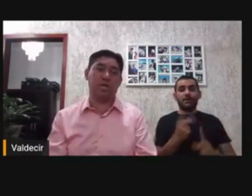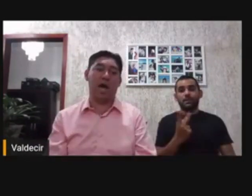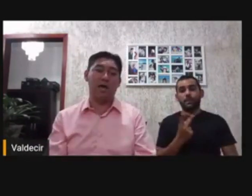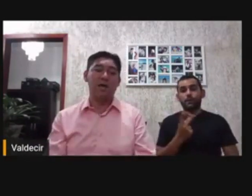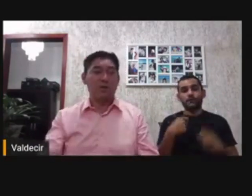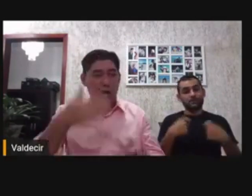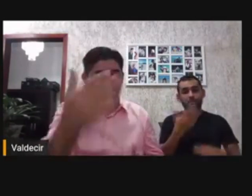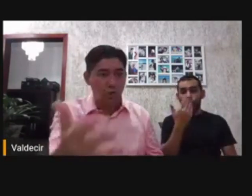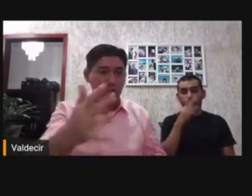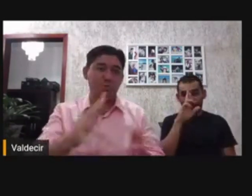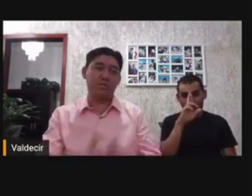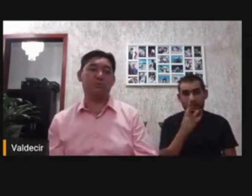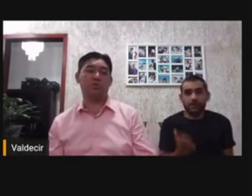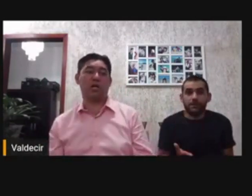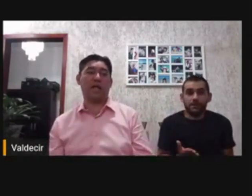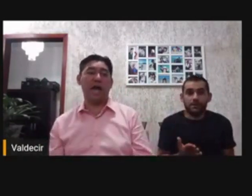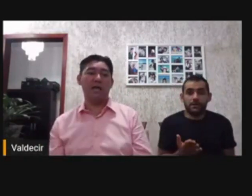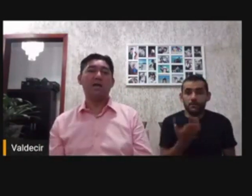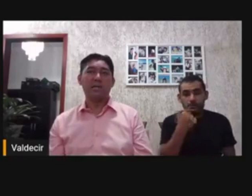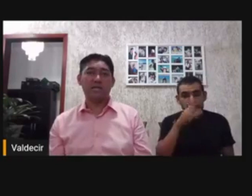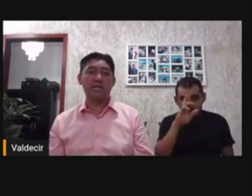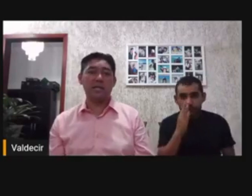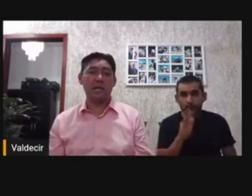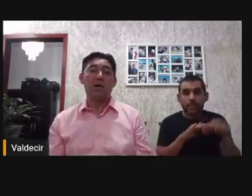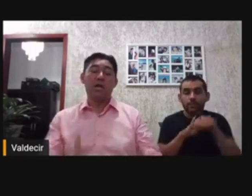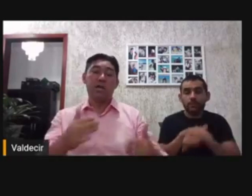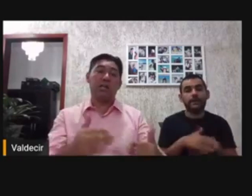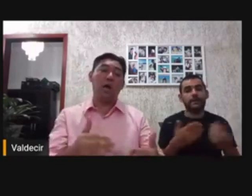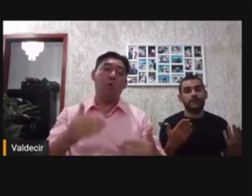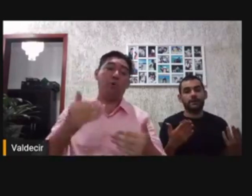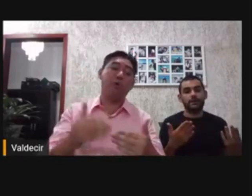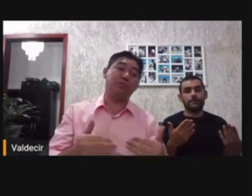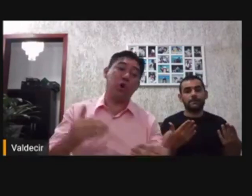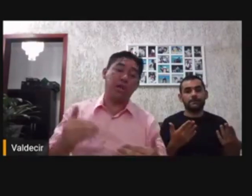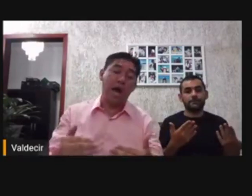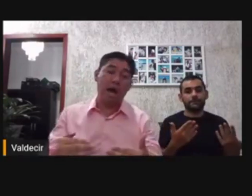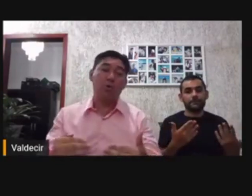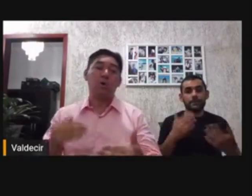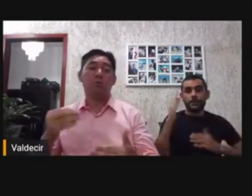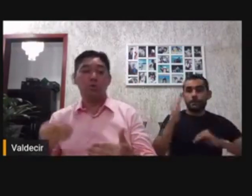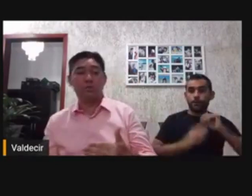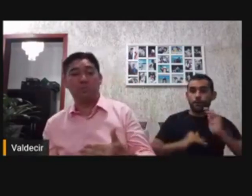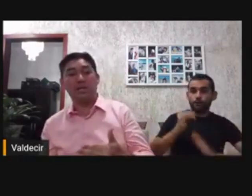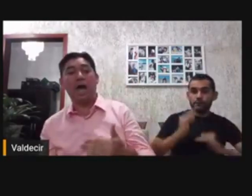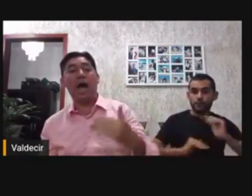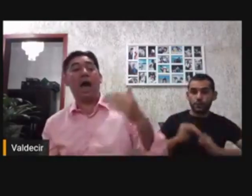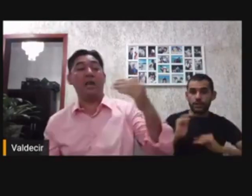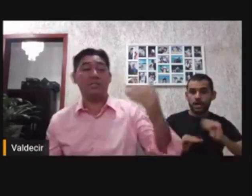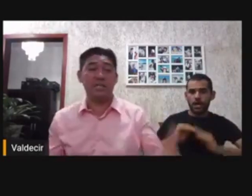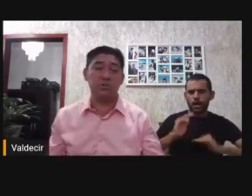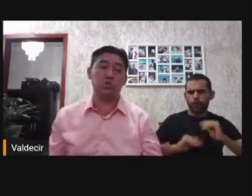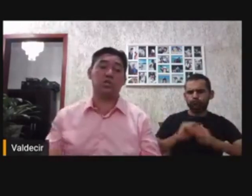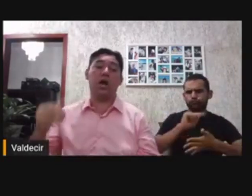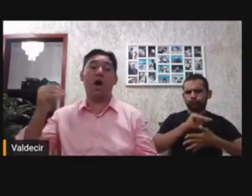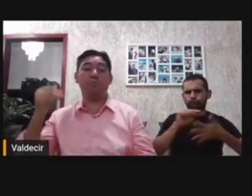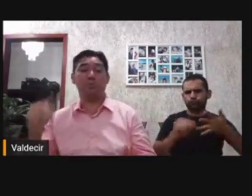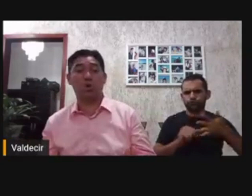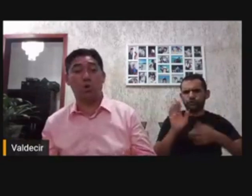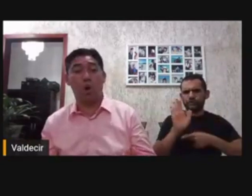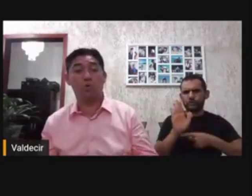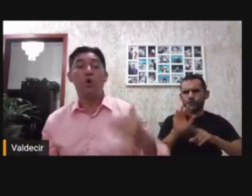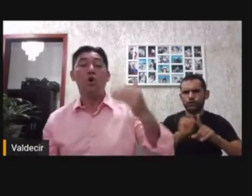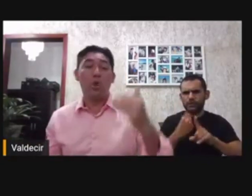precisamos almoçar, nós dois precisamos jantar. Você entendeu? Então, o profissional multidisciplinar, assistente